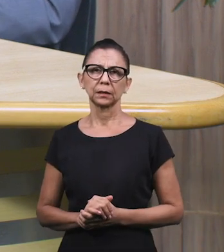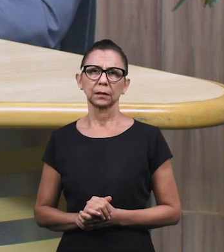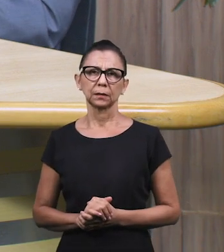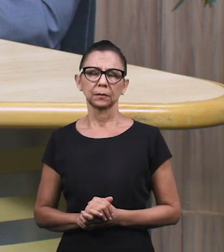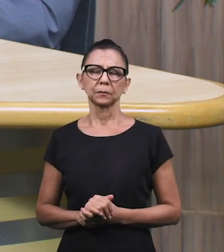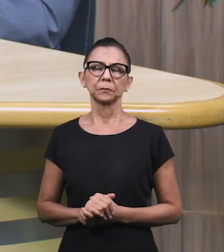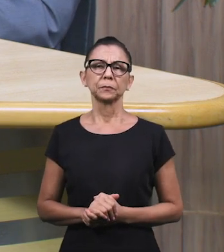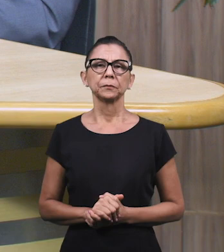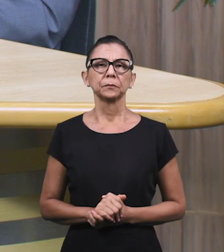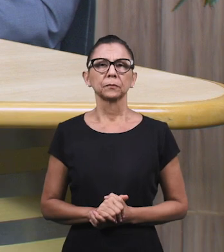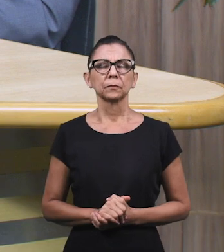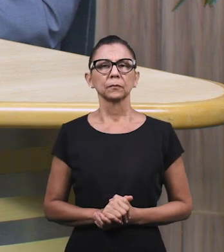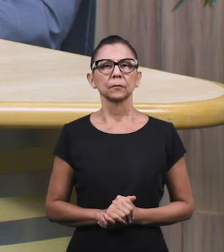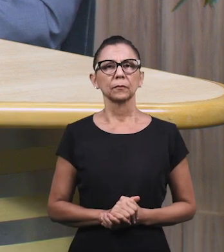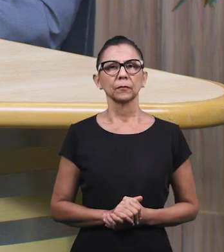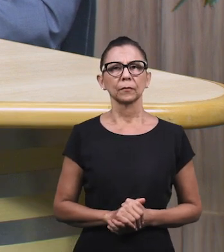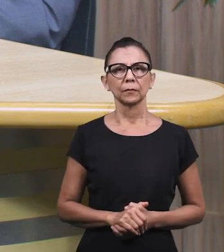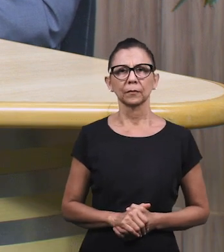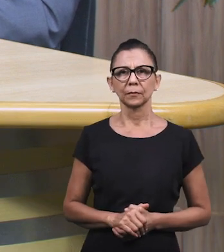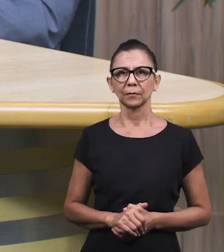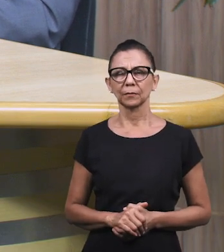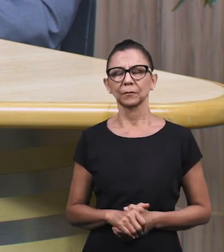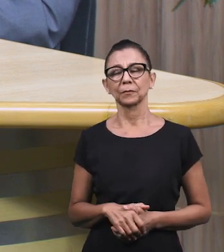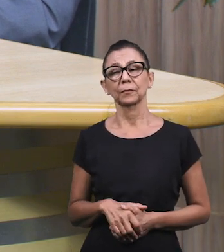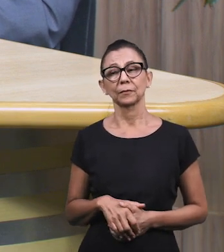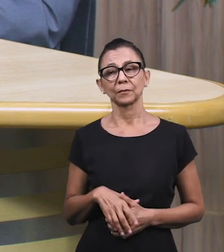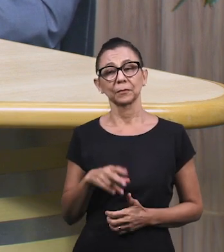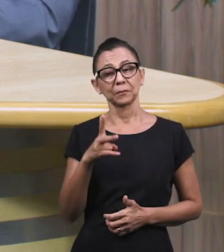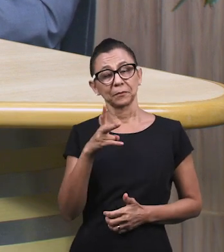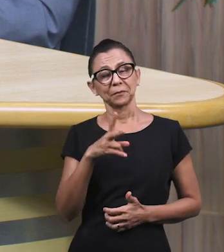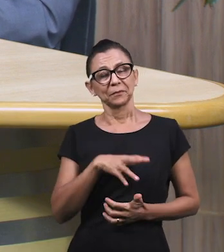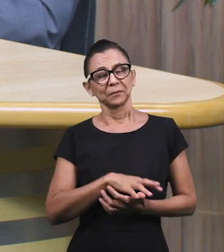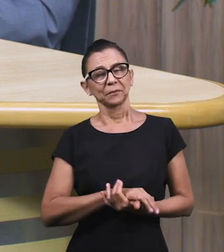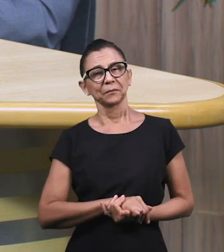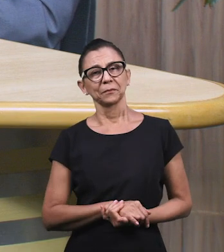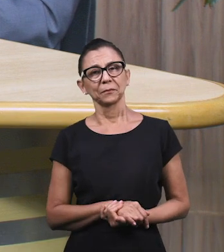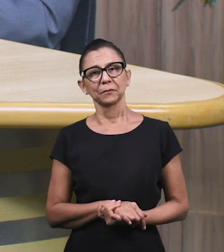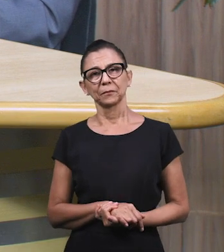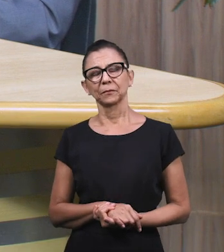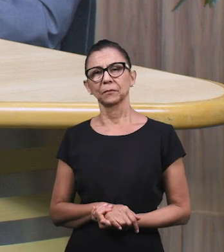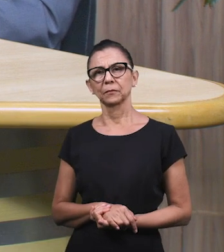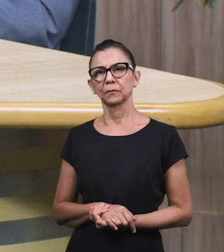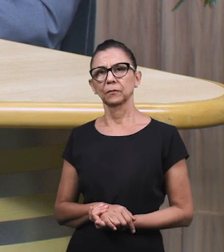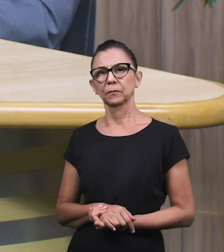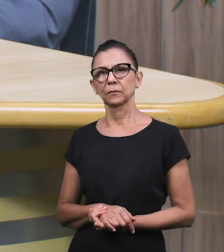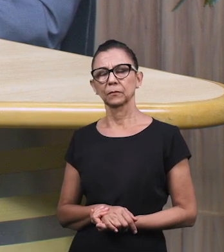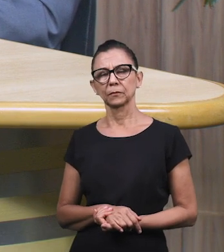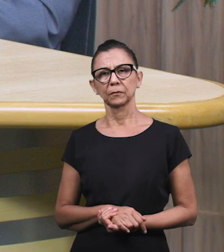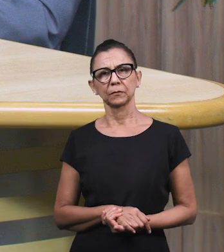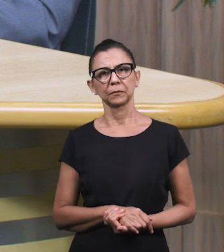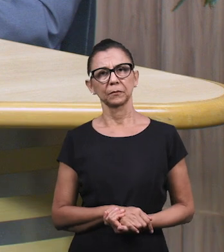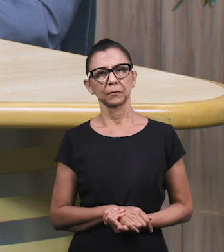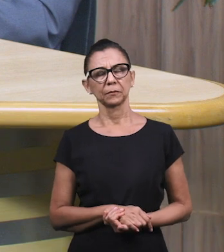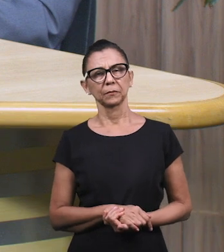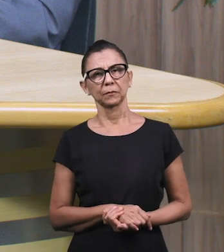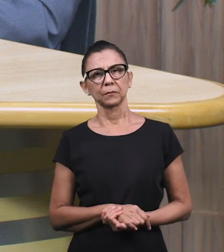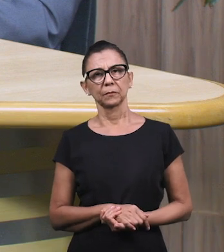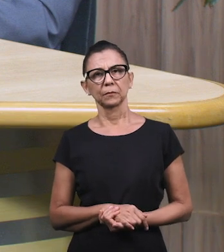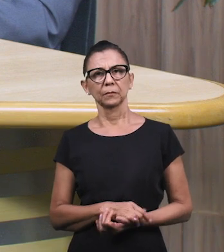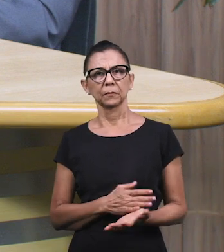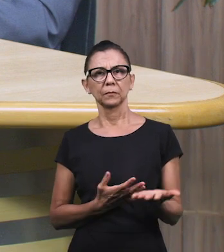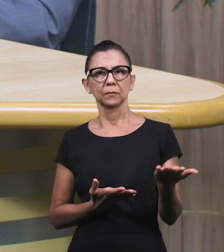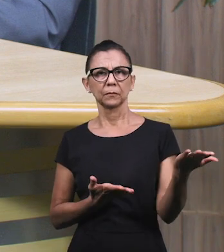dizer, era mais jovem. Um pouquinho. Continuamos. Continuamos. Continuamos. Mas era uma pessoa